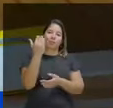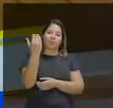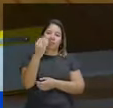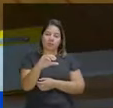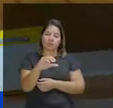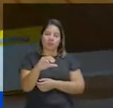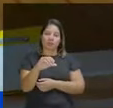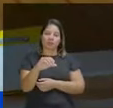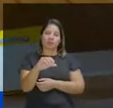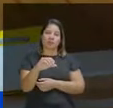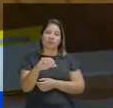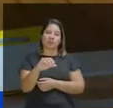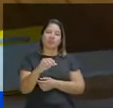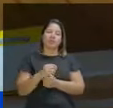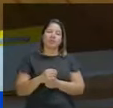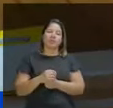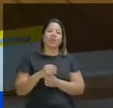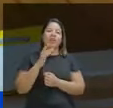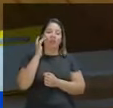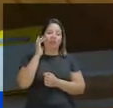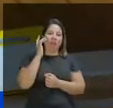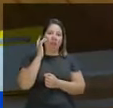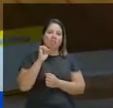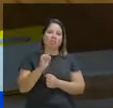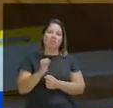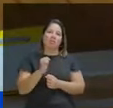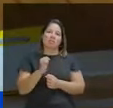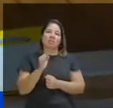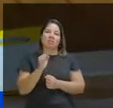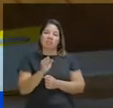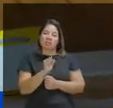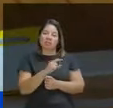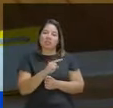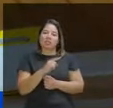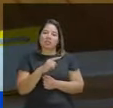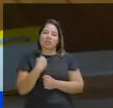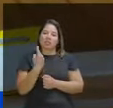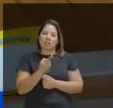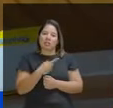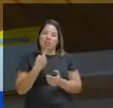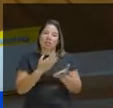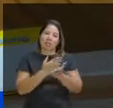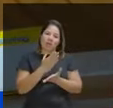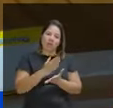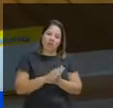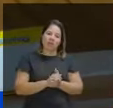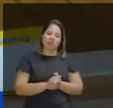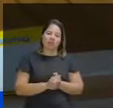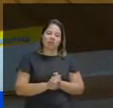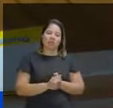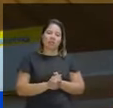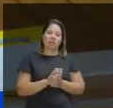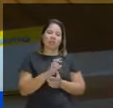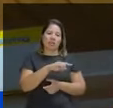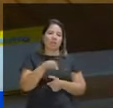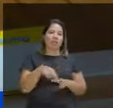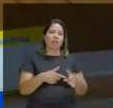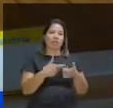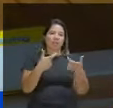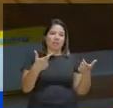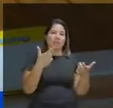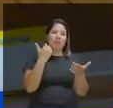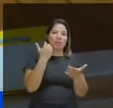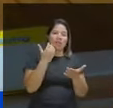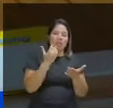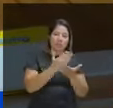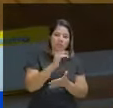aberto, talvez fosse o caso, se nós aprovarmos, como eu imagino que vamos aprovar, ainda que por maioria, a proposição